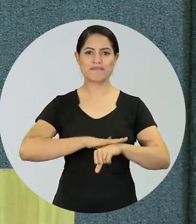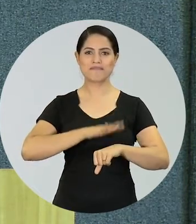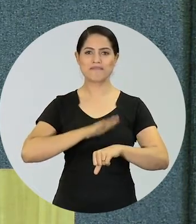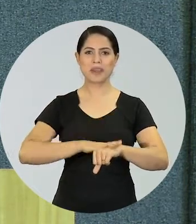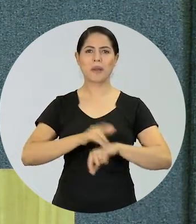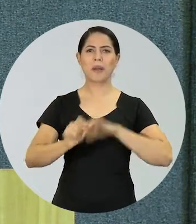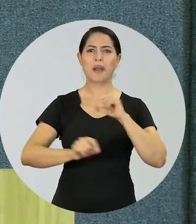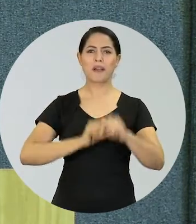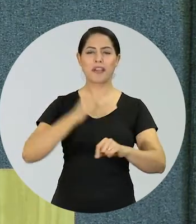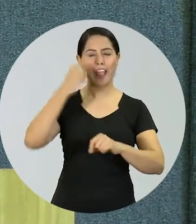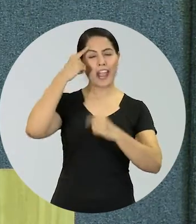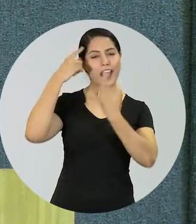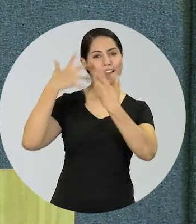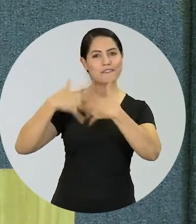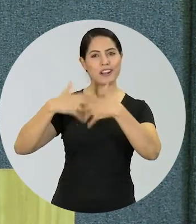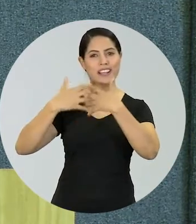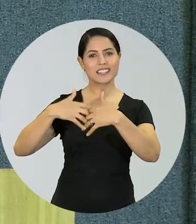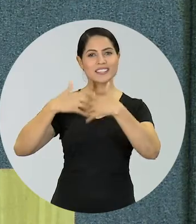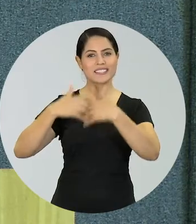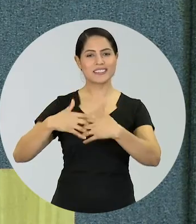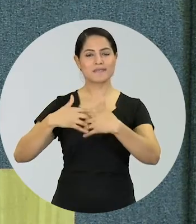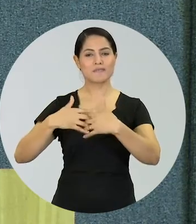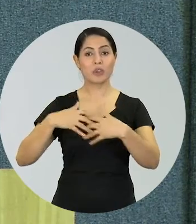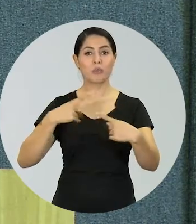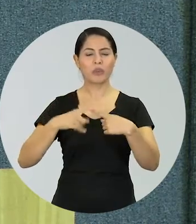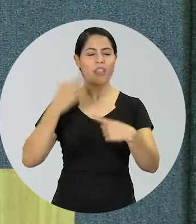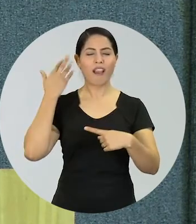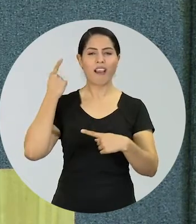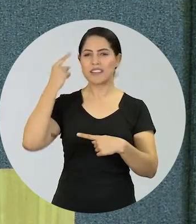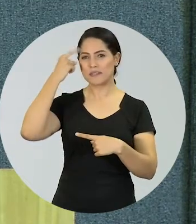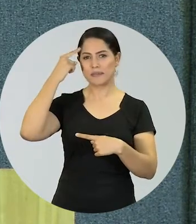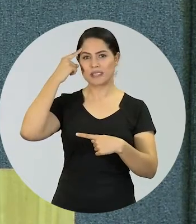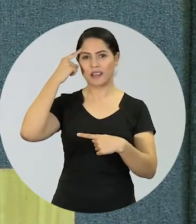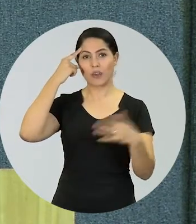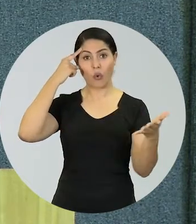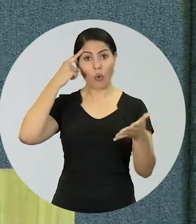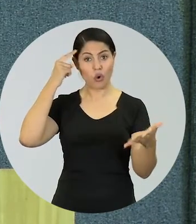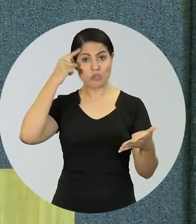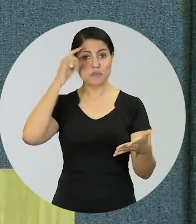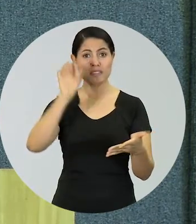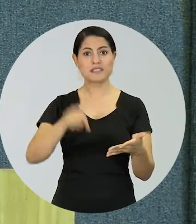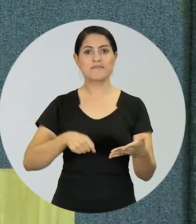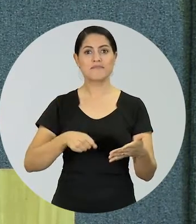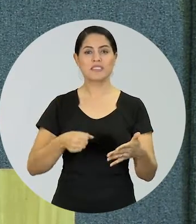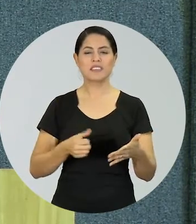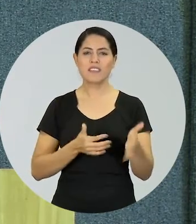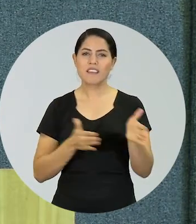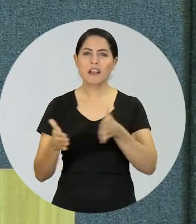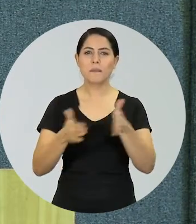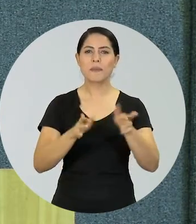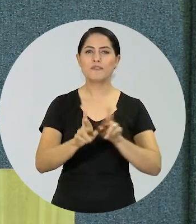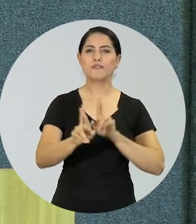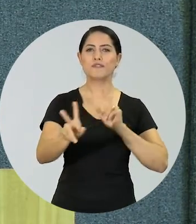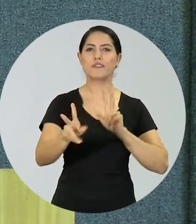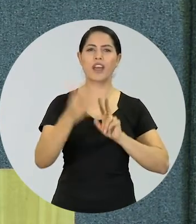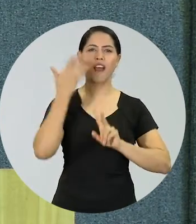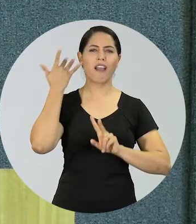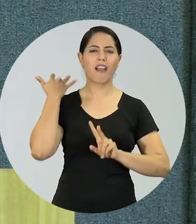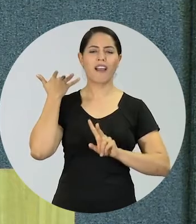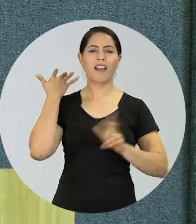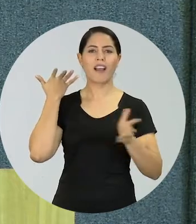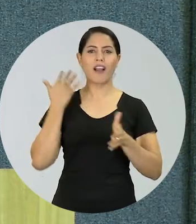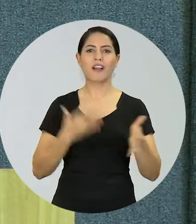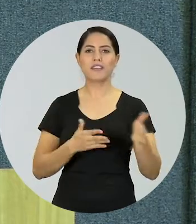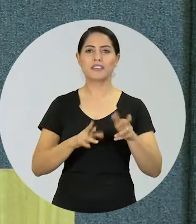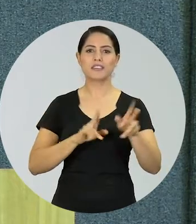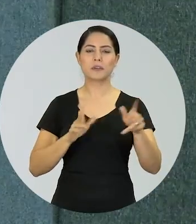renovado para refletir sobre as novas nuances até então não pensadas e mesmo para trilhar novos caminhos diferentes